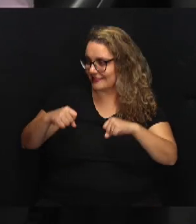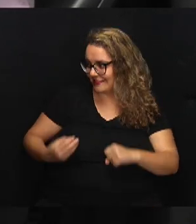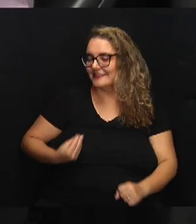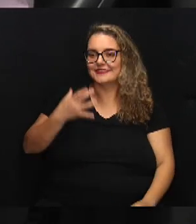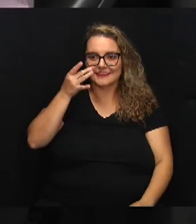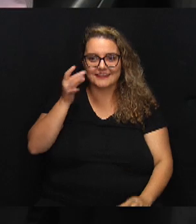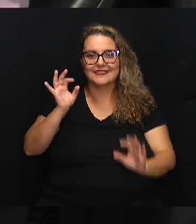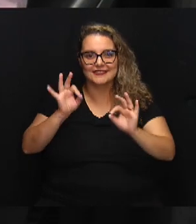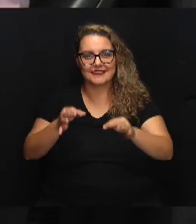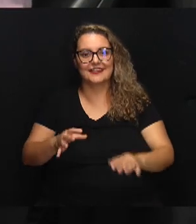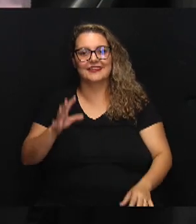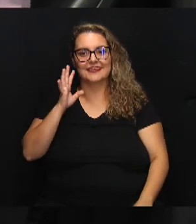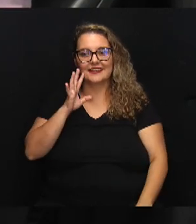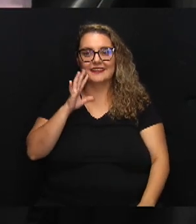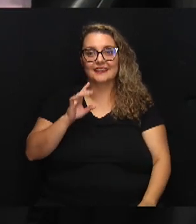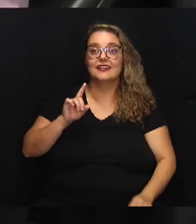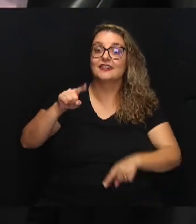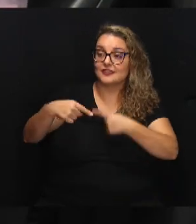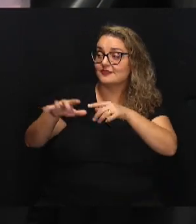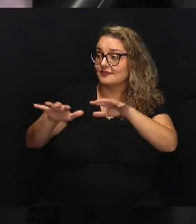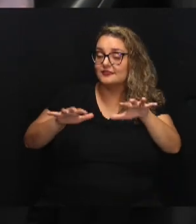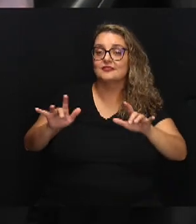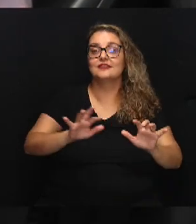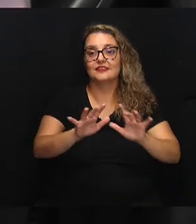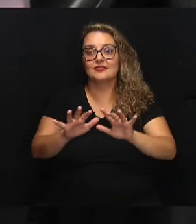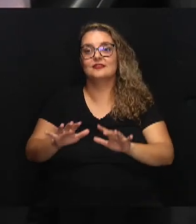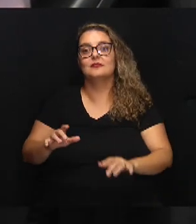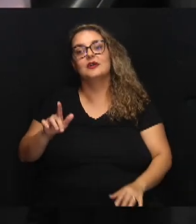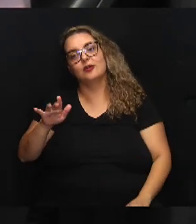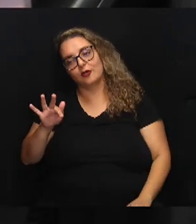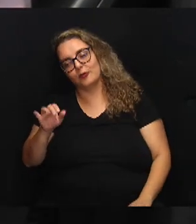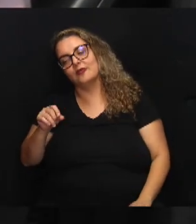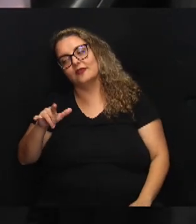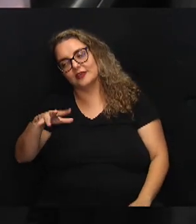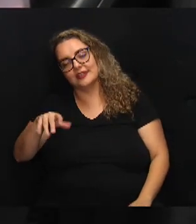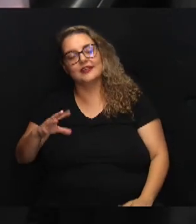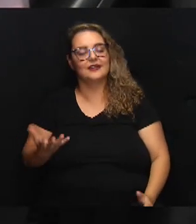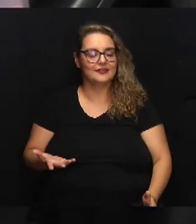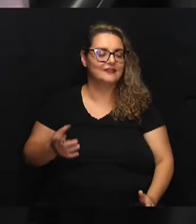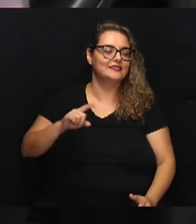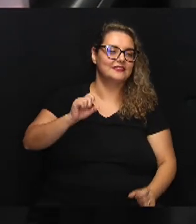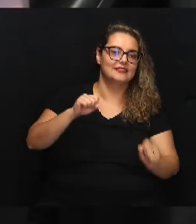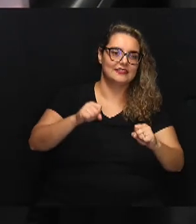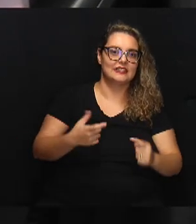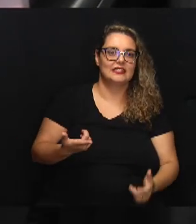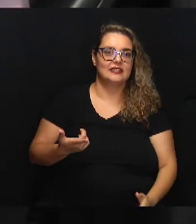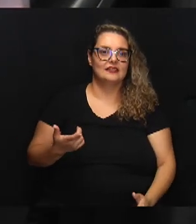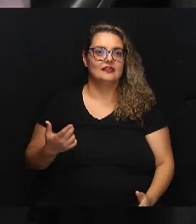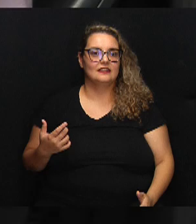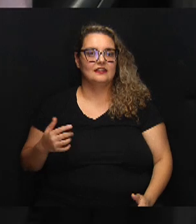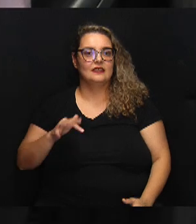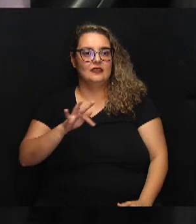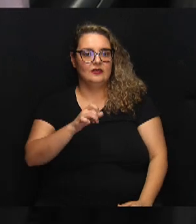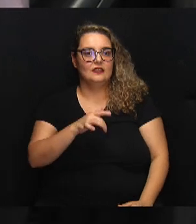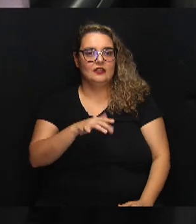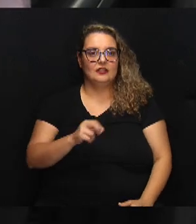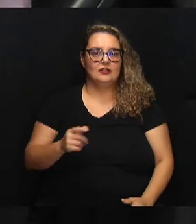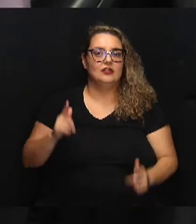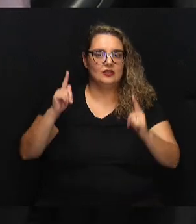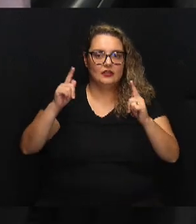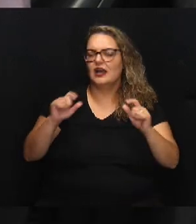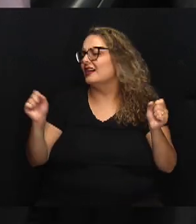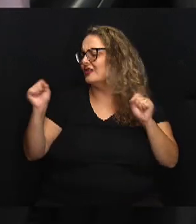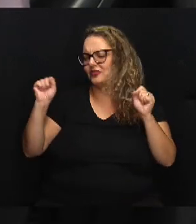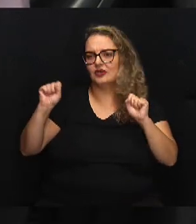certeza. Ai, que legal. E nos outros também, mas Nos aí como outros folião, também, né? claro. Uhum. E aí nos outros você vai como folião Ah, vou. e curte.